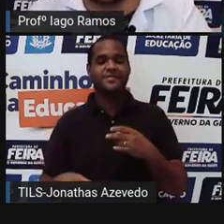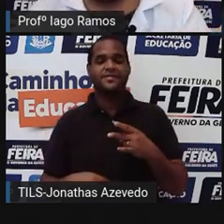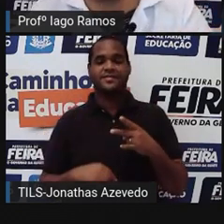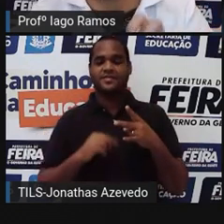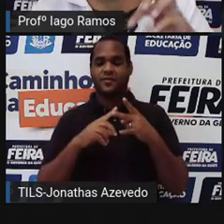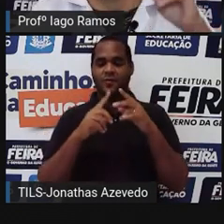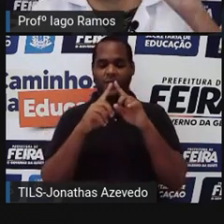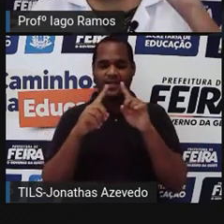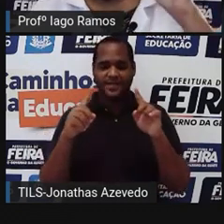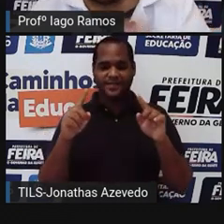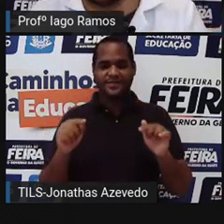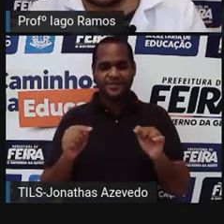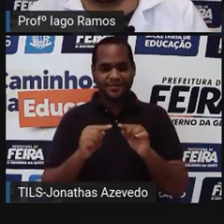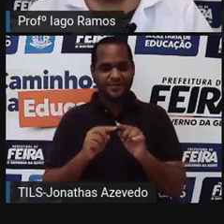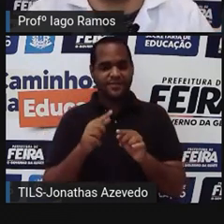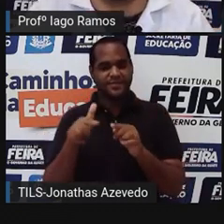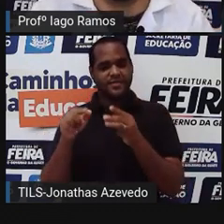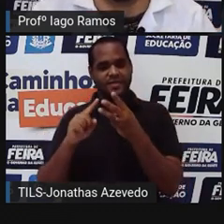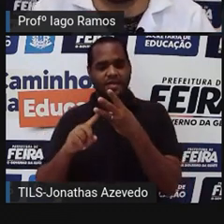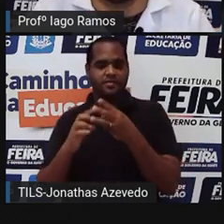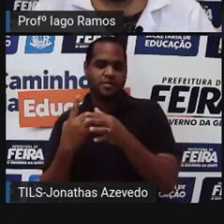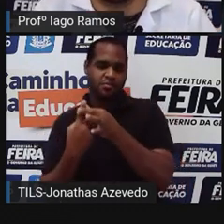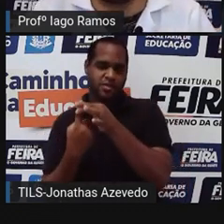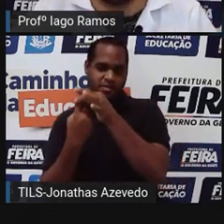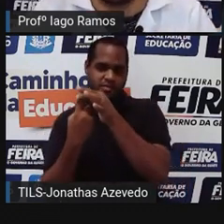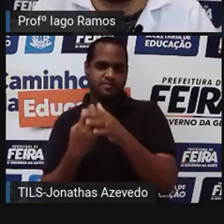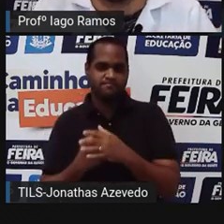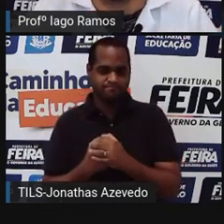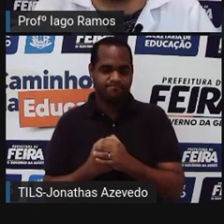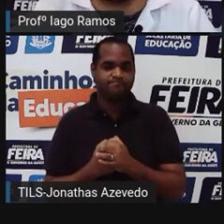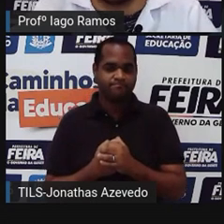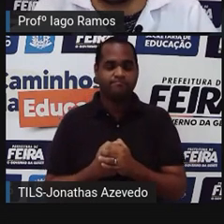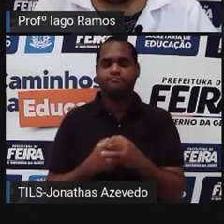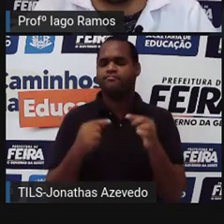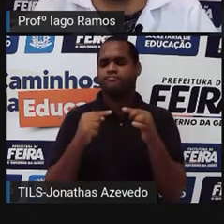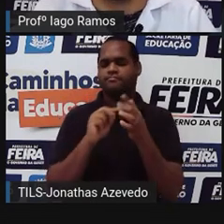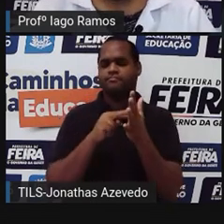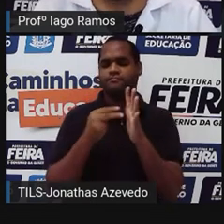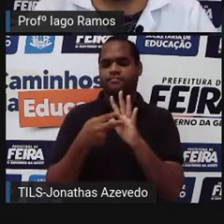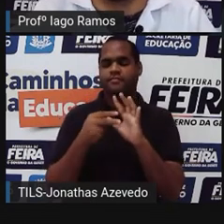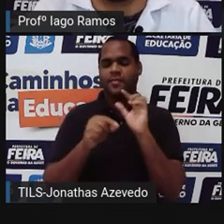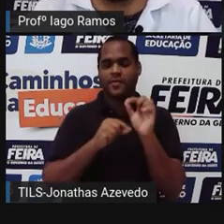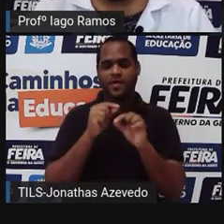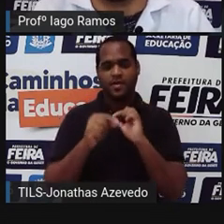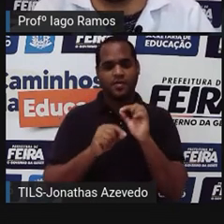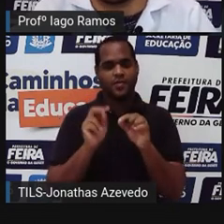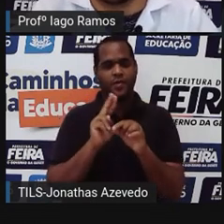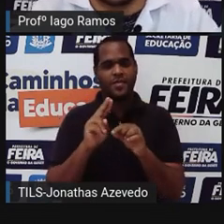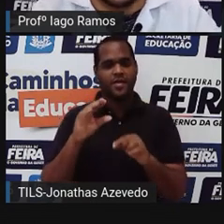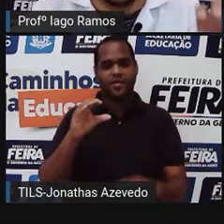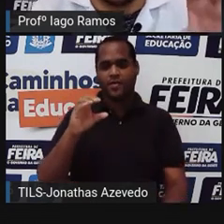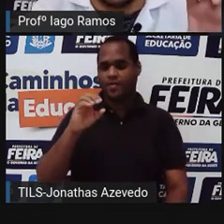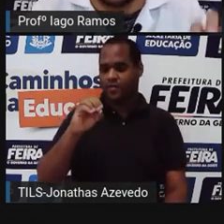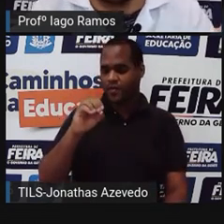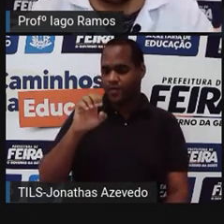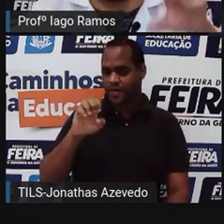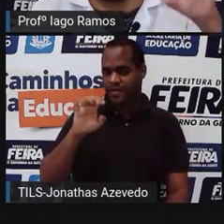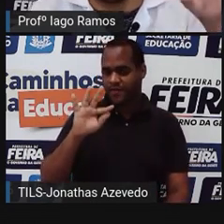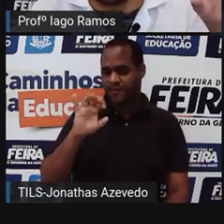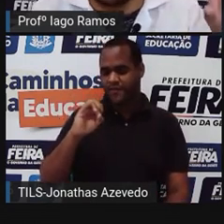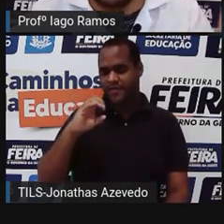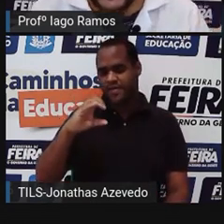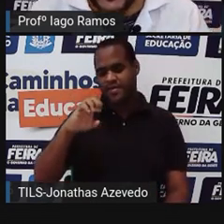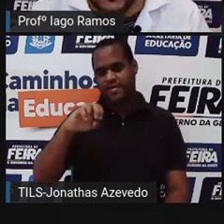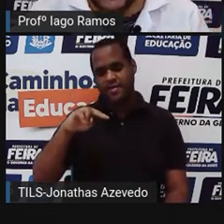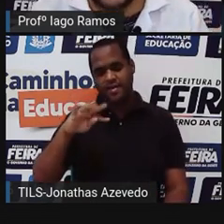termos quadráticos e os termos independentes, tá, são chamados de coeficientes. Aliás, os números